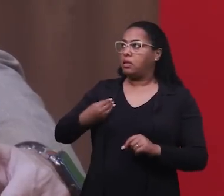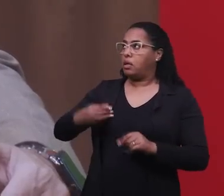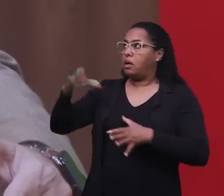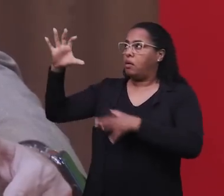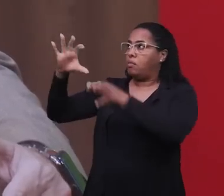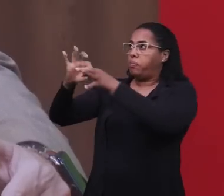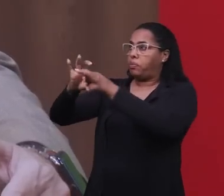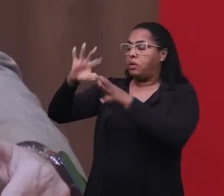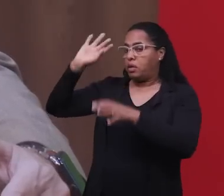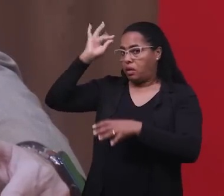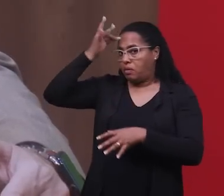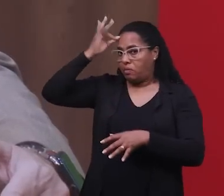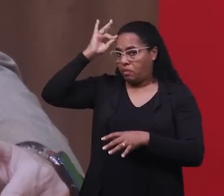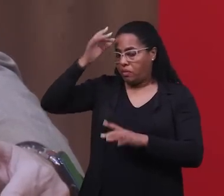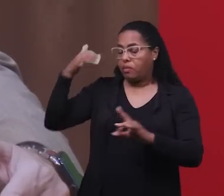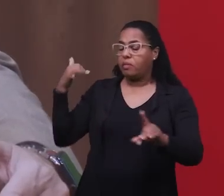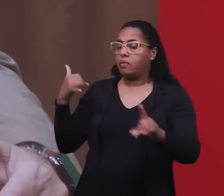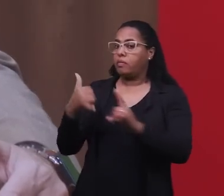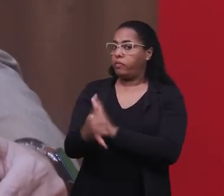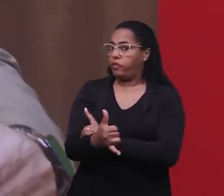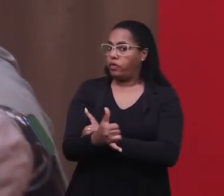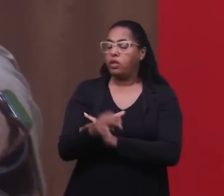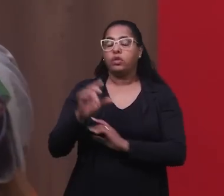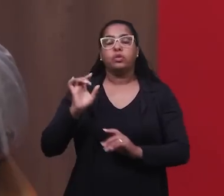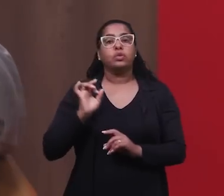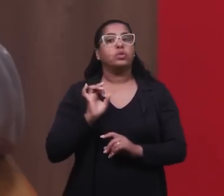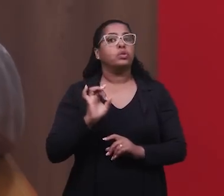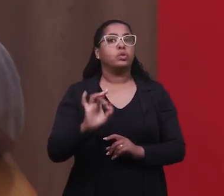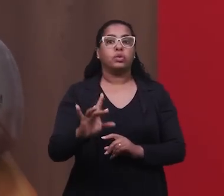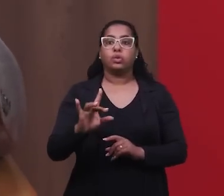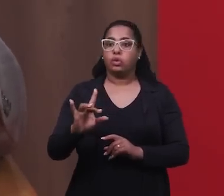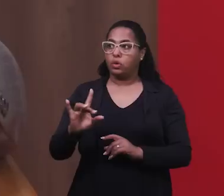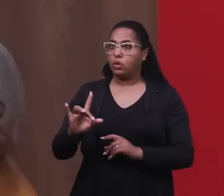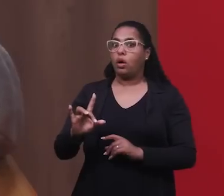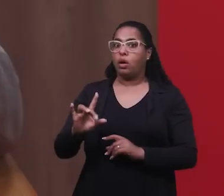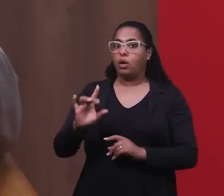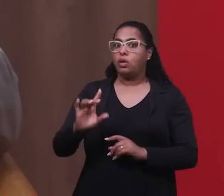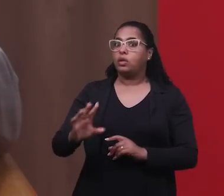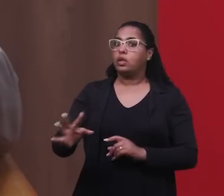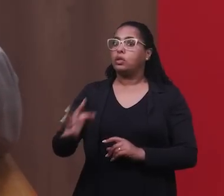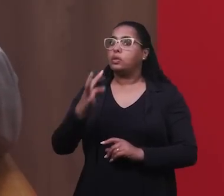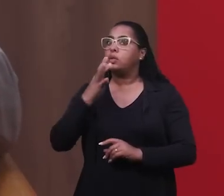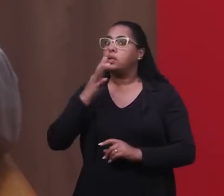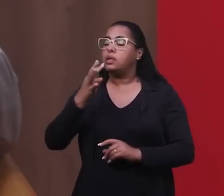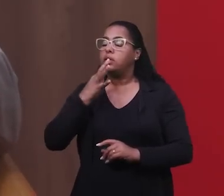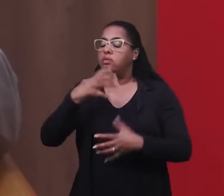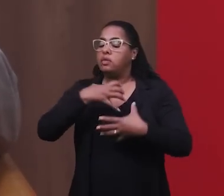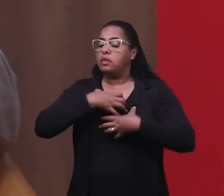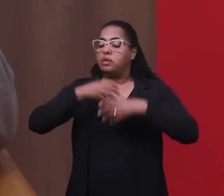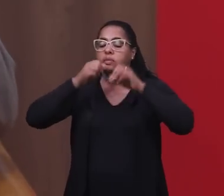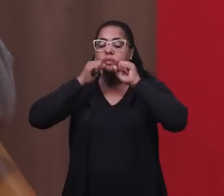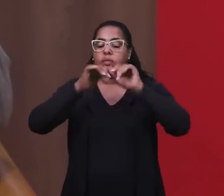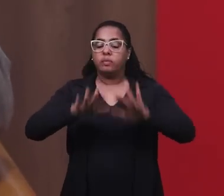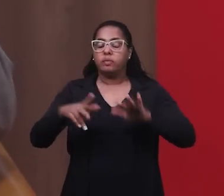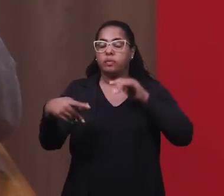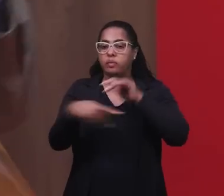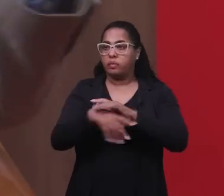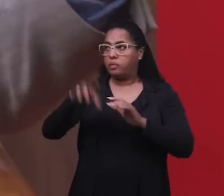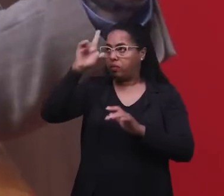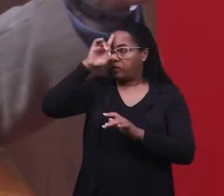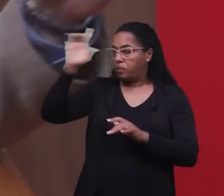espiritual e profético. Somente assim poderemos encontrar a bênção de Deus todos os